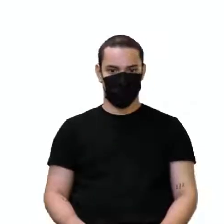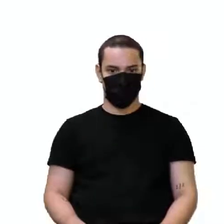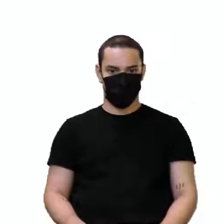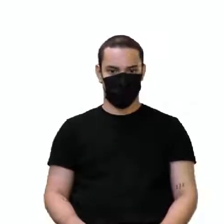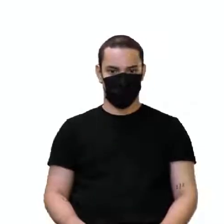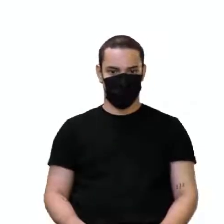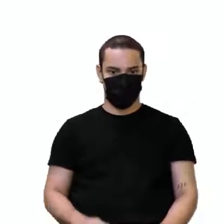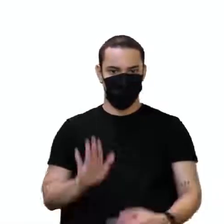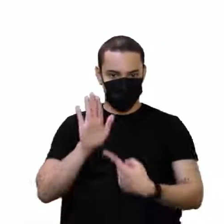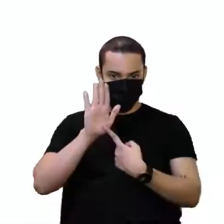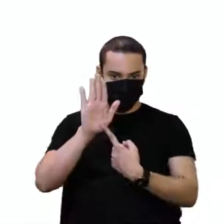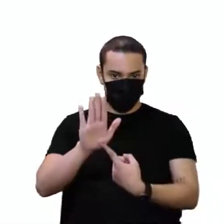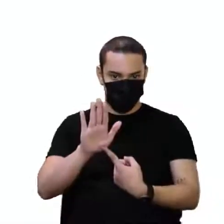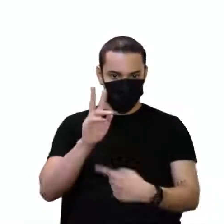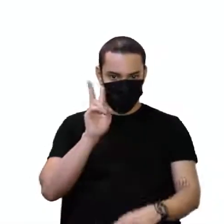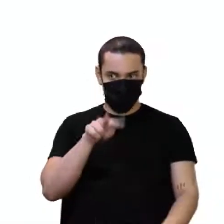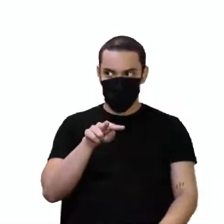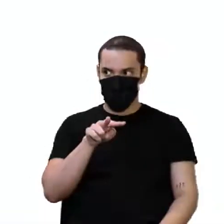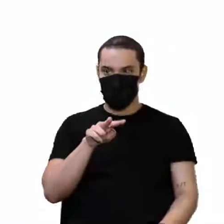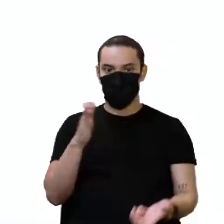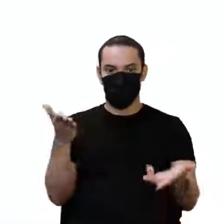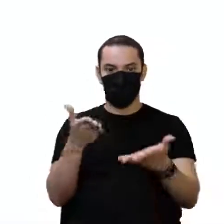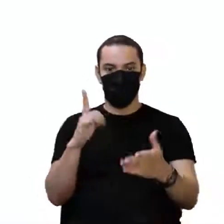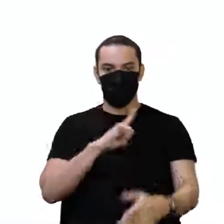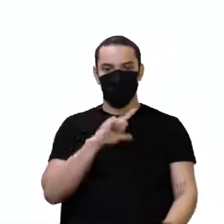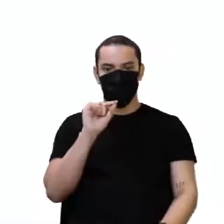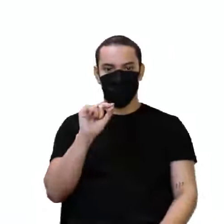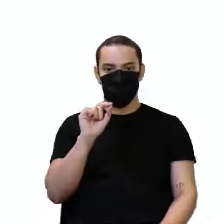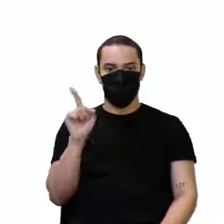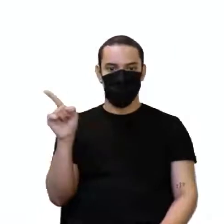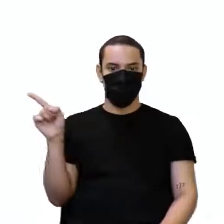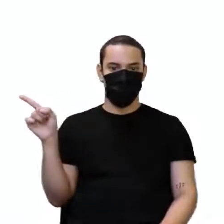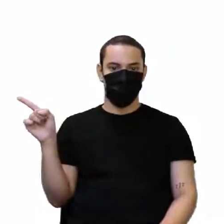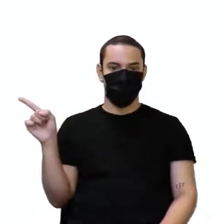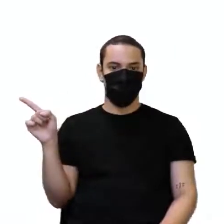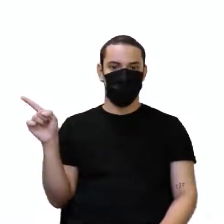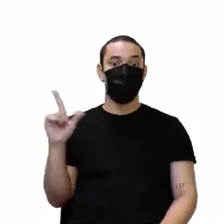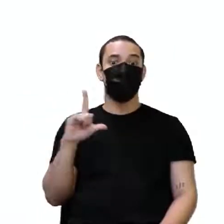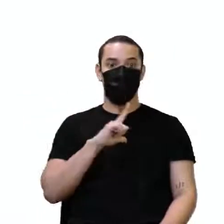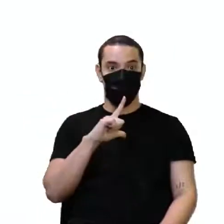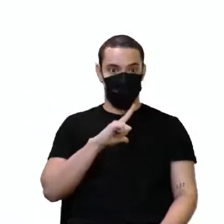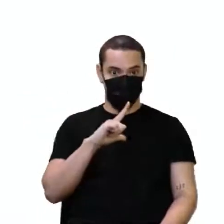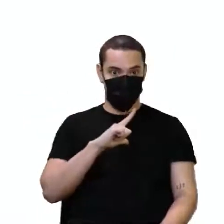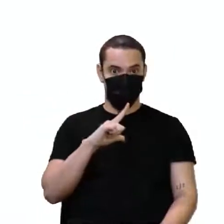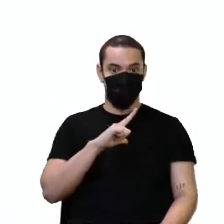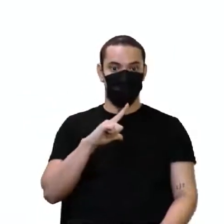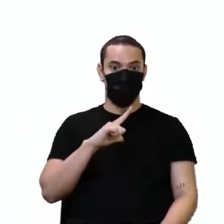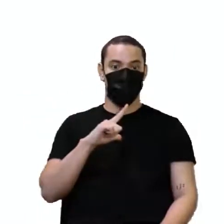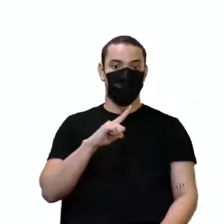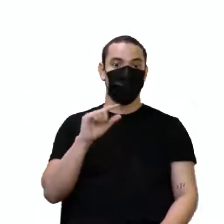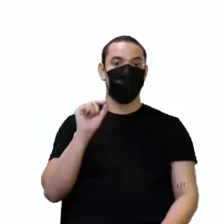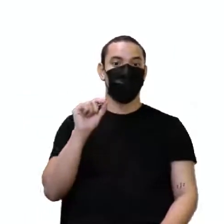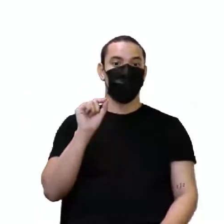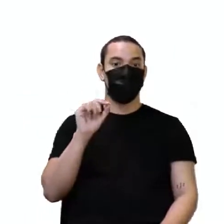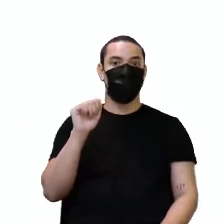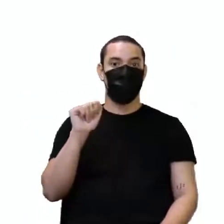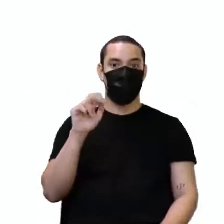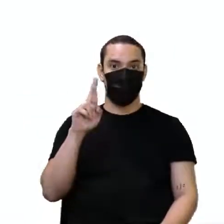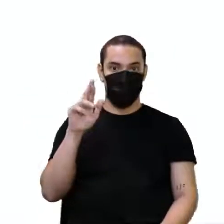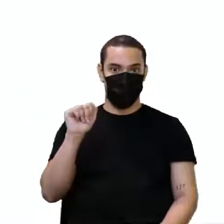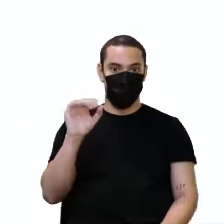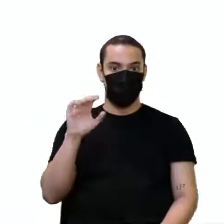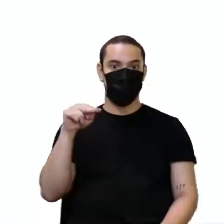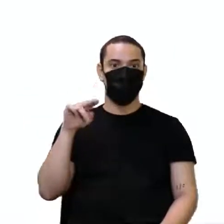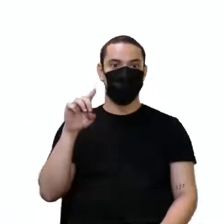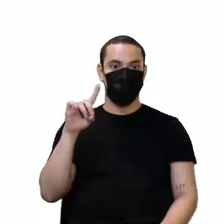Tá vendo? A gente tem aí um aracnídeo. Teve gente que deu trabalho para ver,